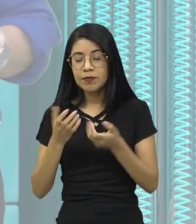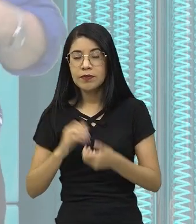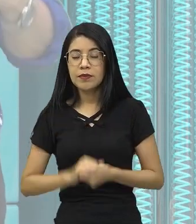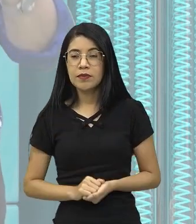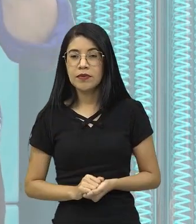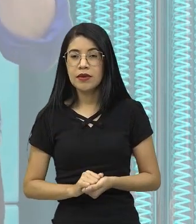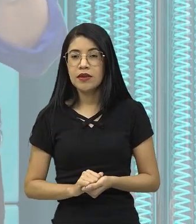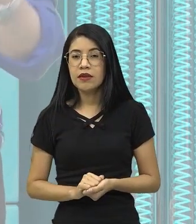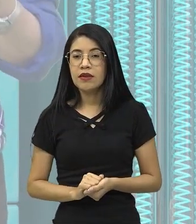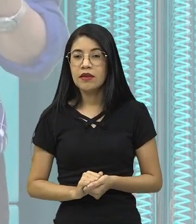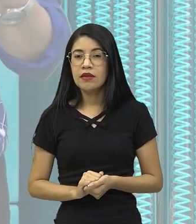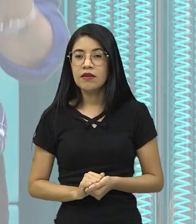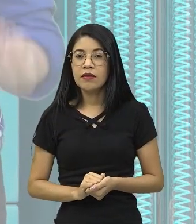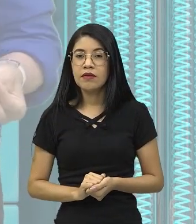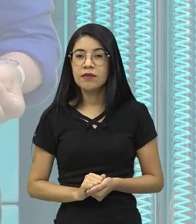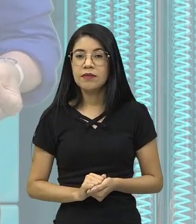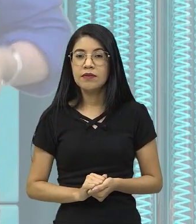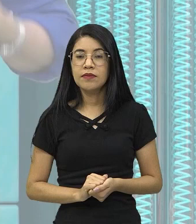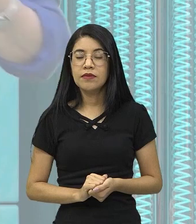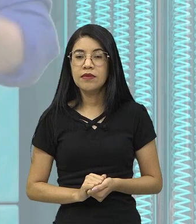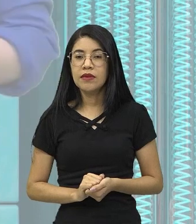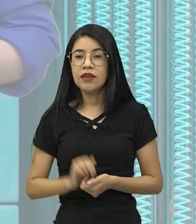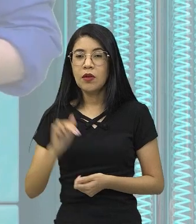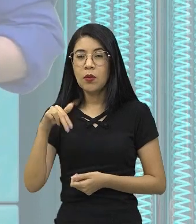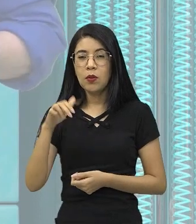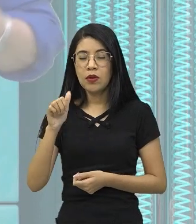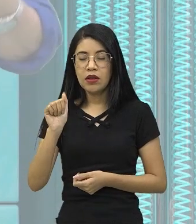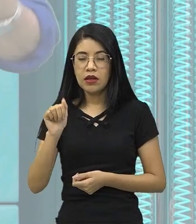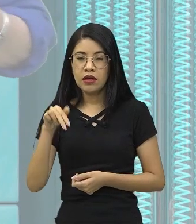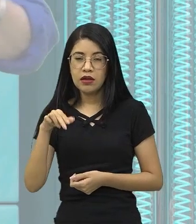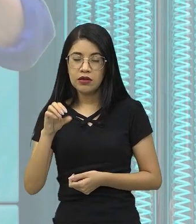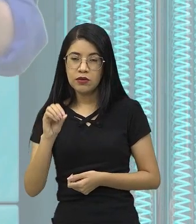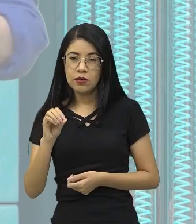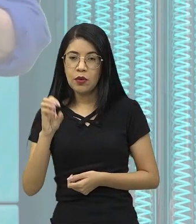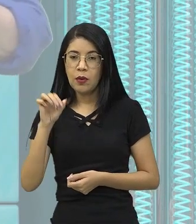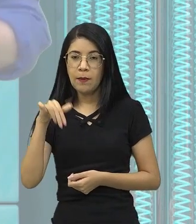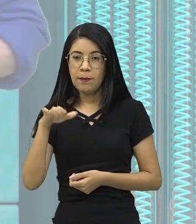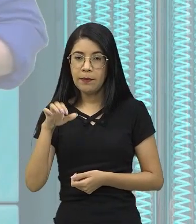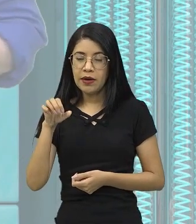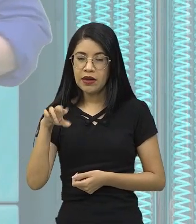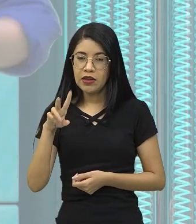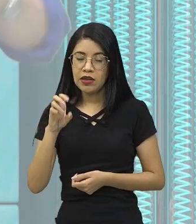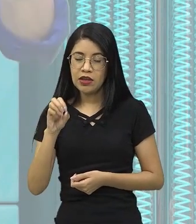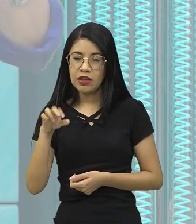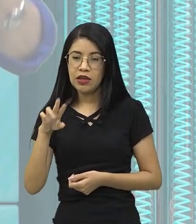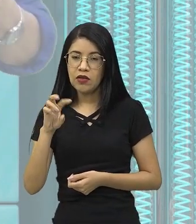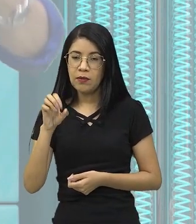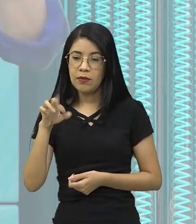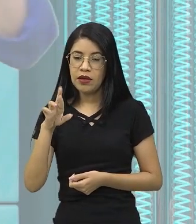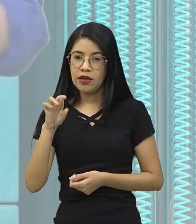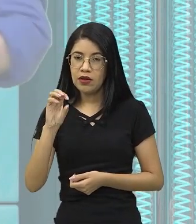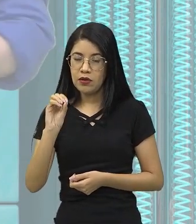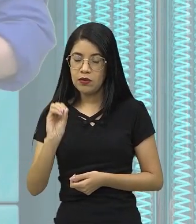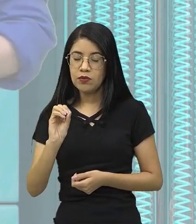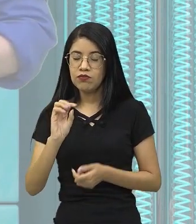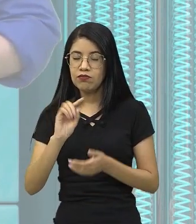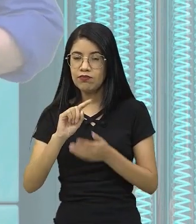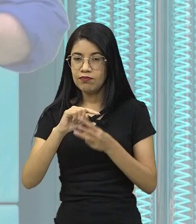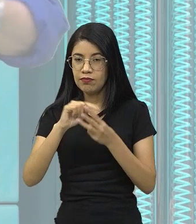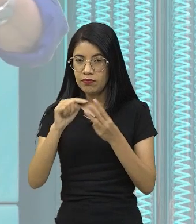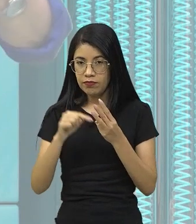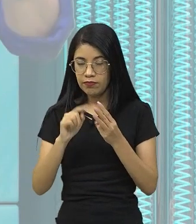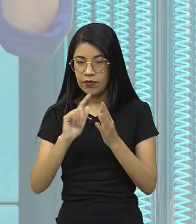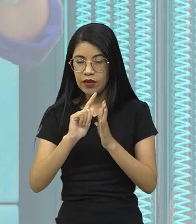compreendendo que o nanoconto, o miniconto e o microconto são gêneros